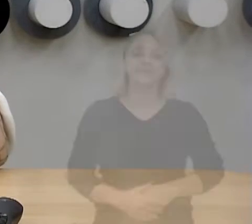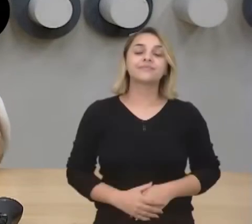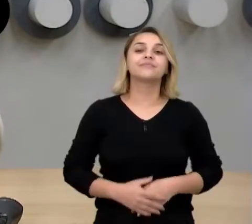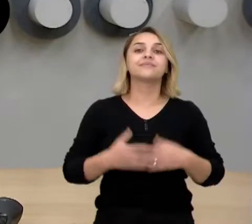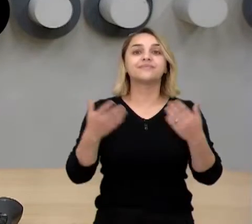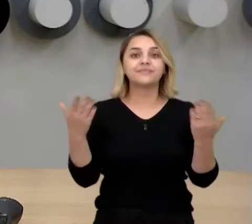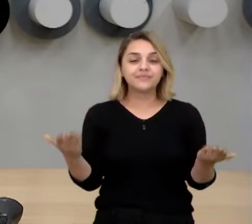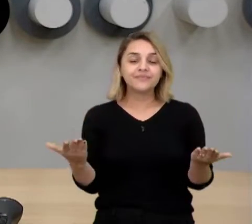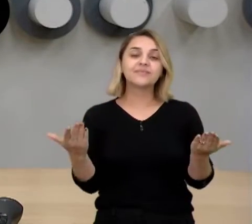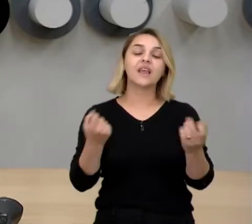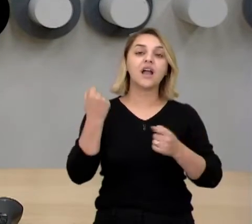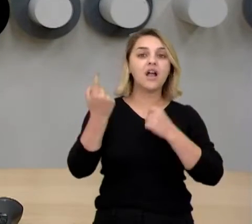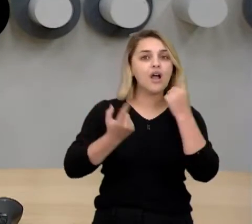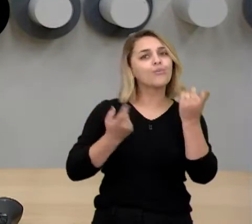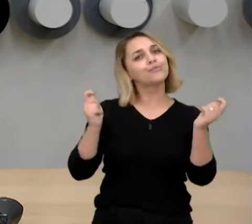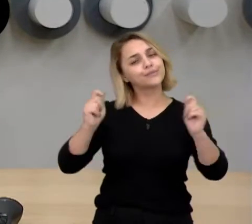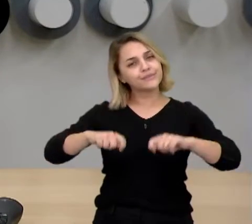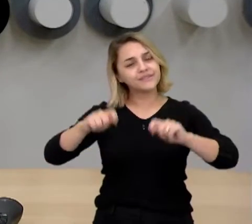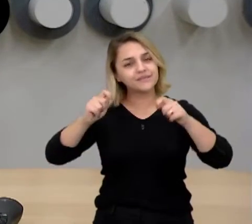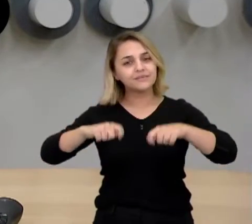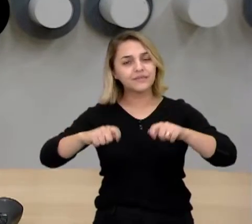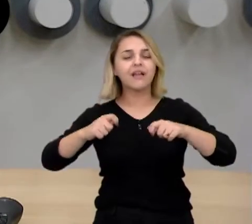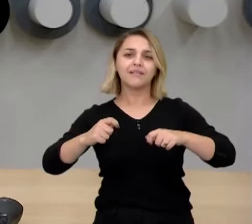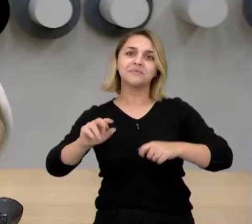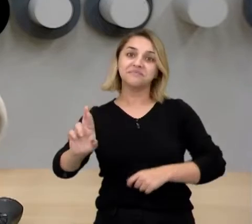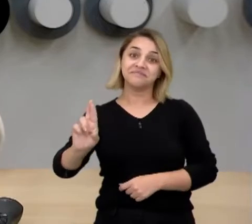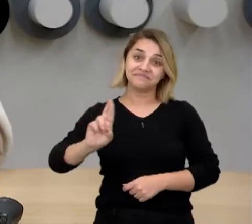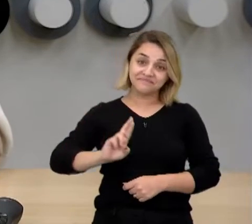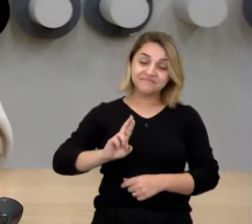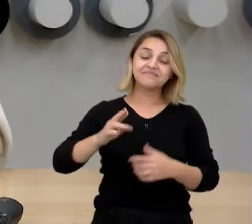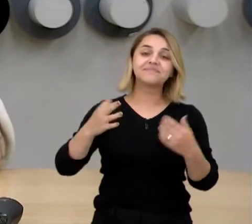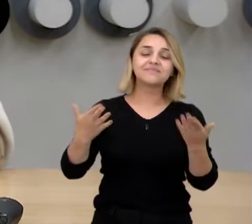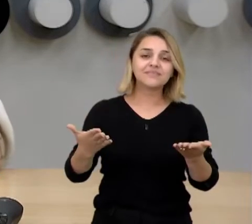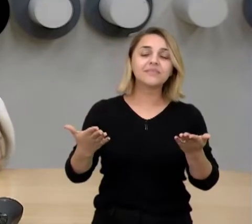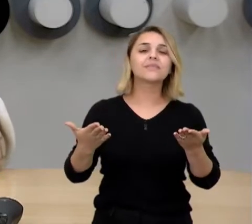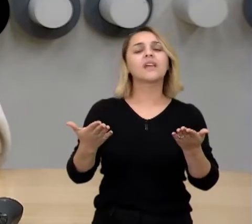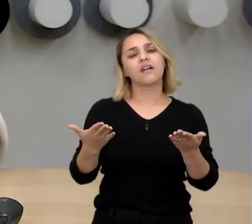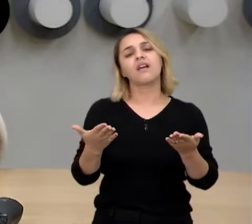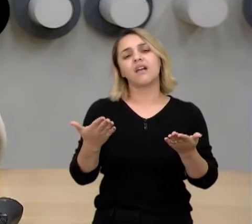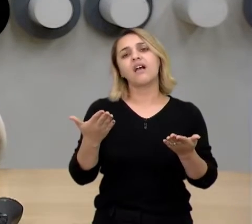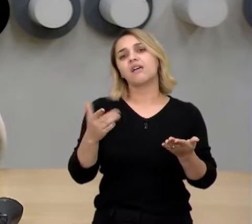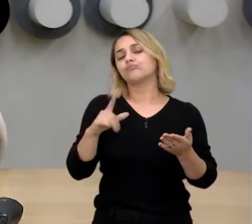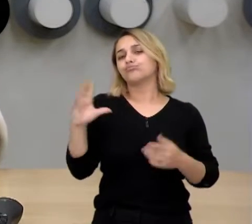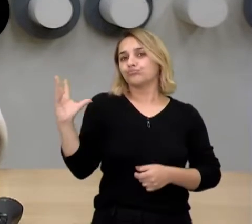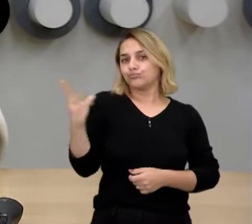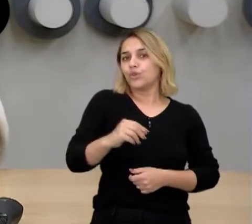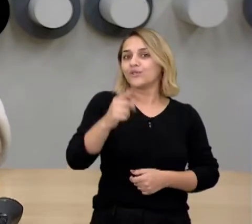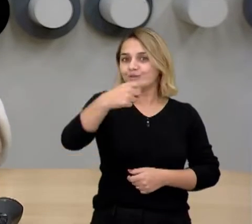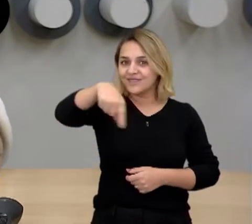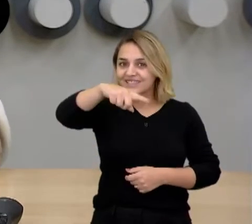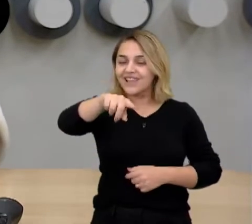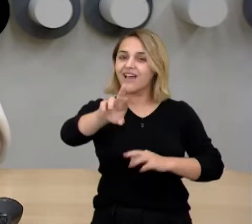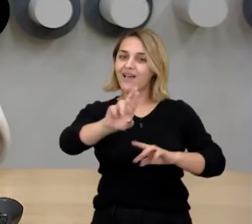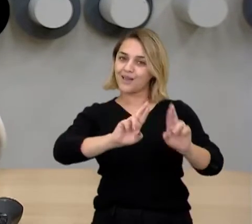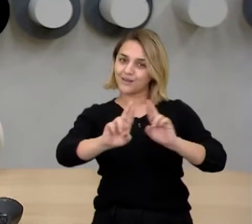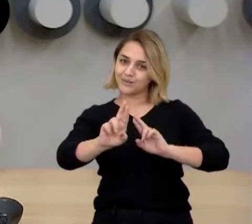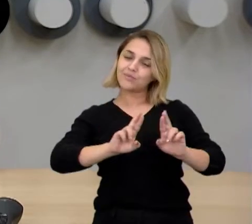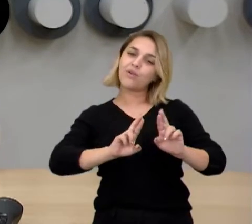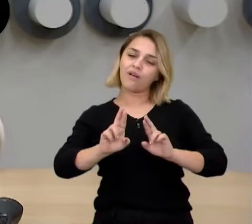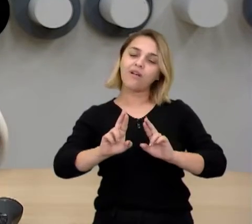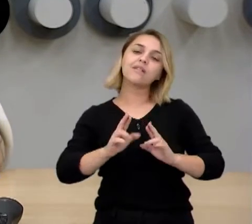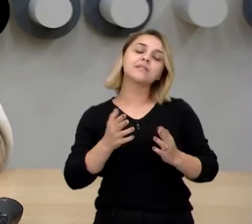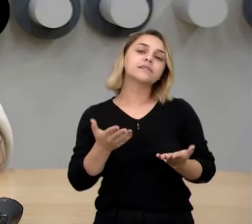Então, há algumas possibilidades para essa resposta, né? Provavelmente todas as respostas de vocês deverão ter passado por